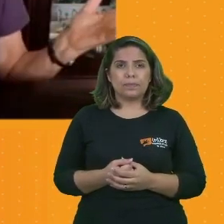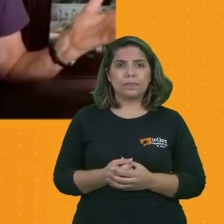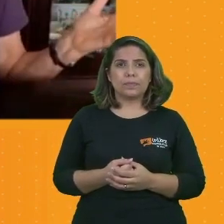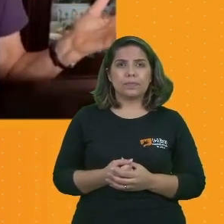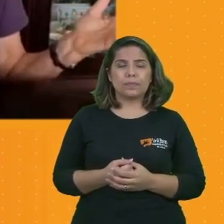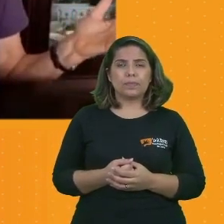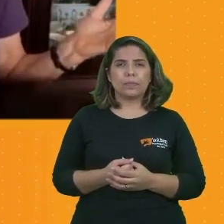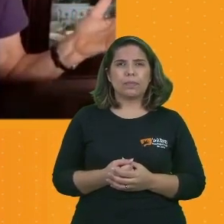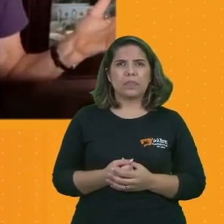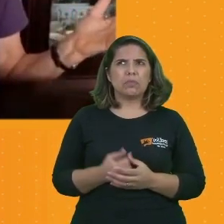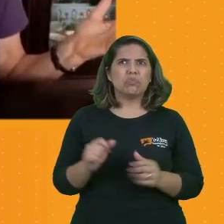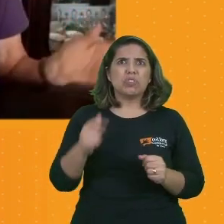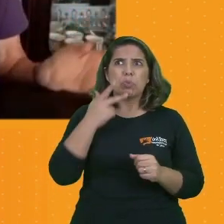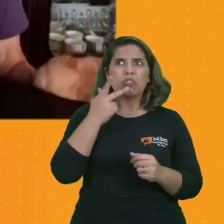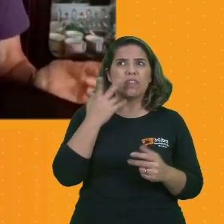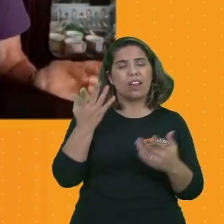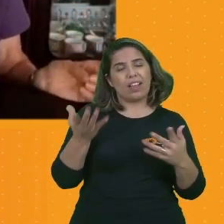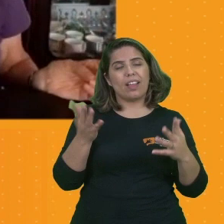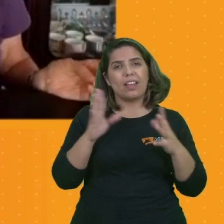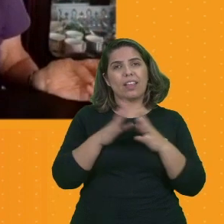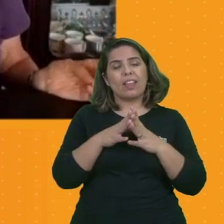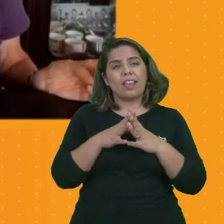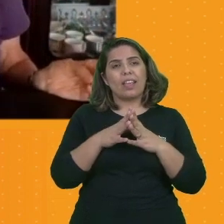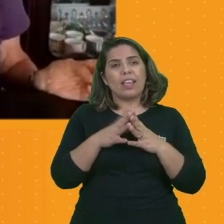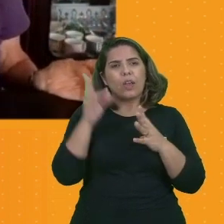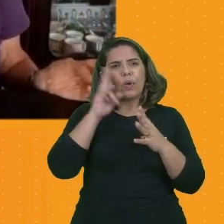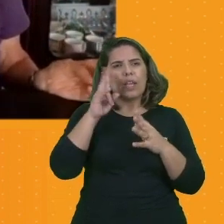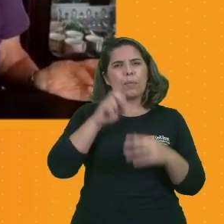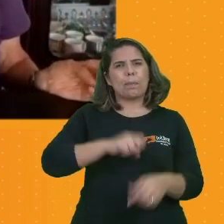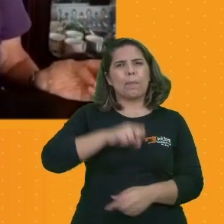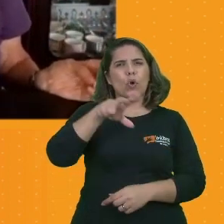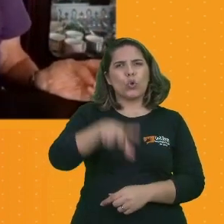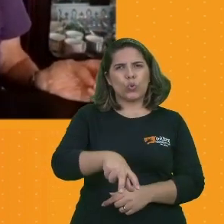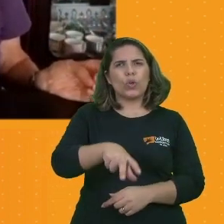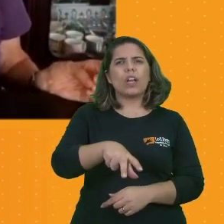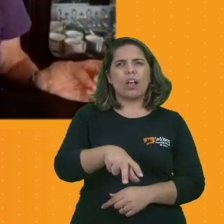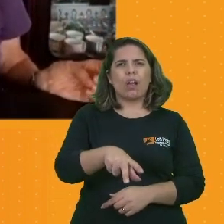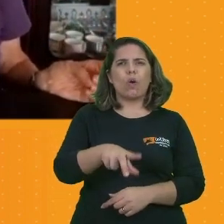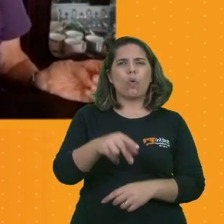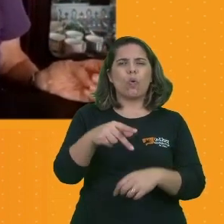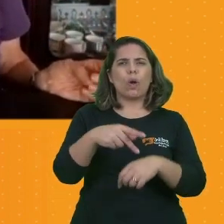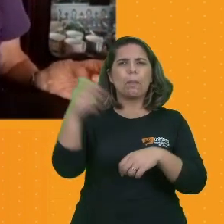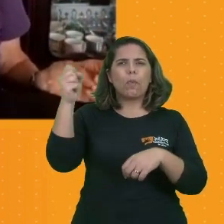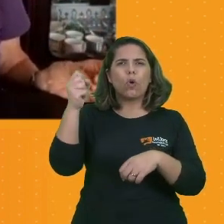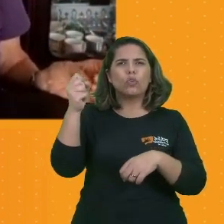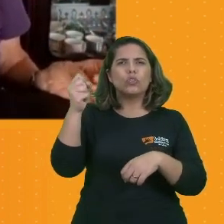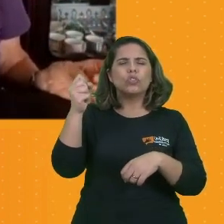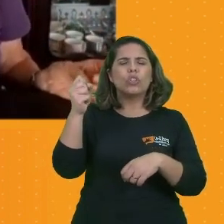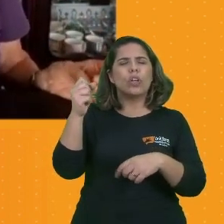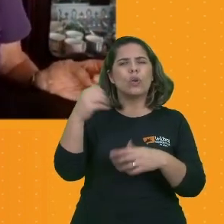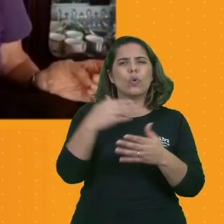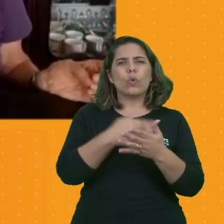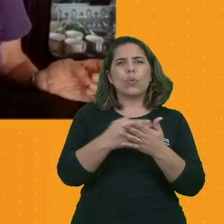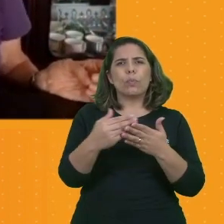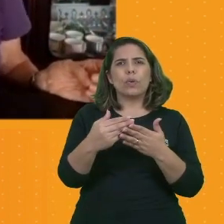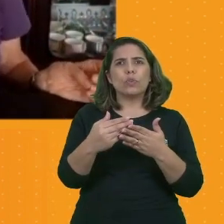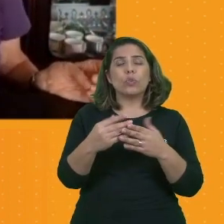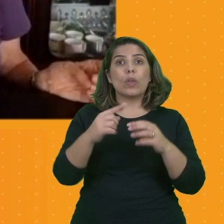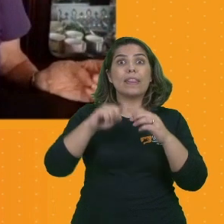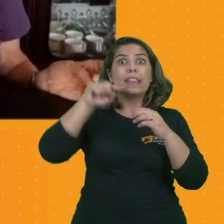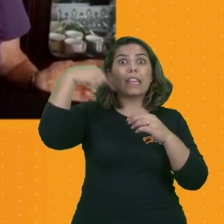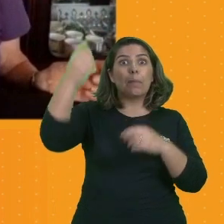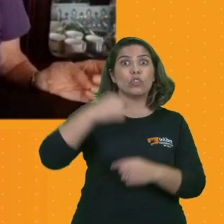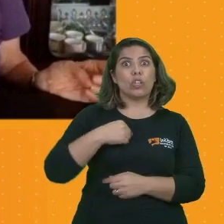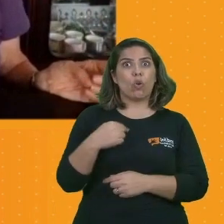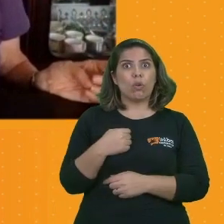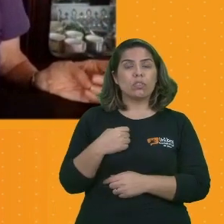posso não sei se eu posso falar muito mais me lembro que em Portugal após a doação começou é muito depois